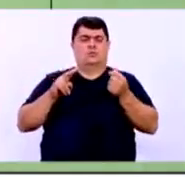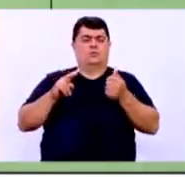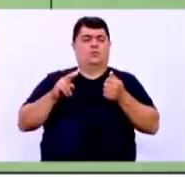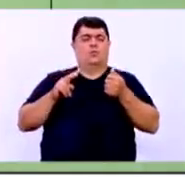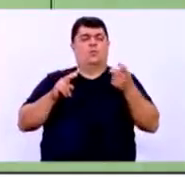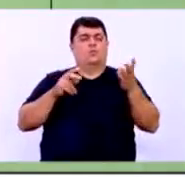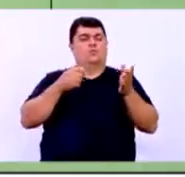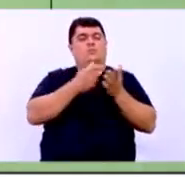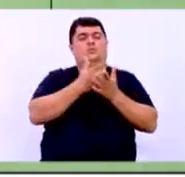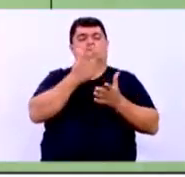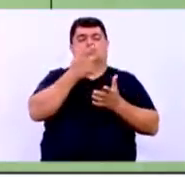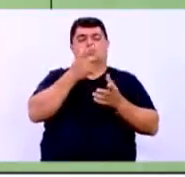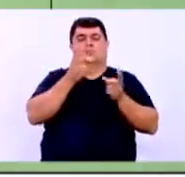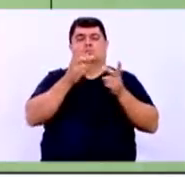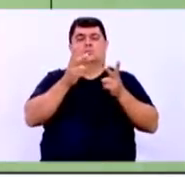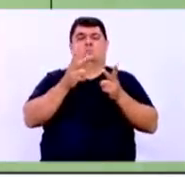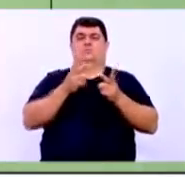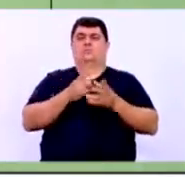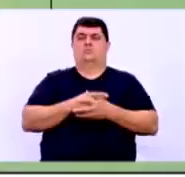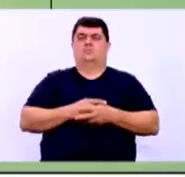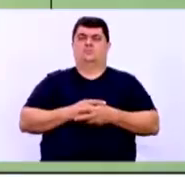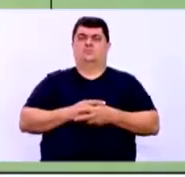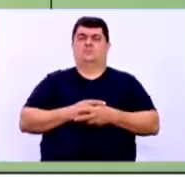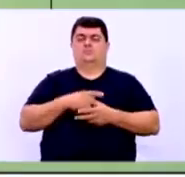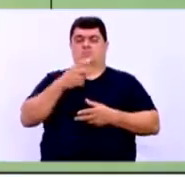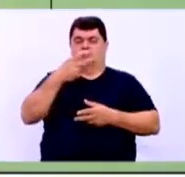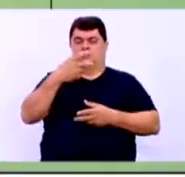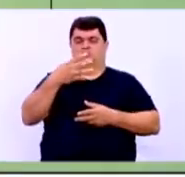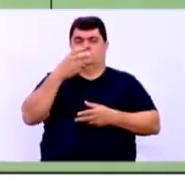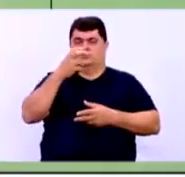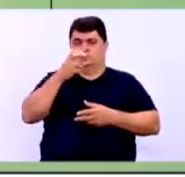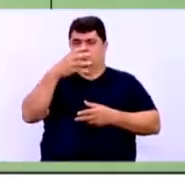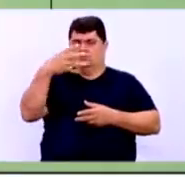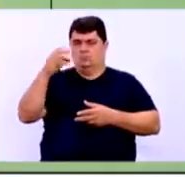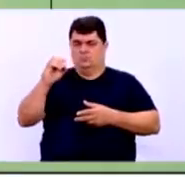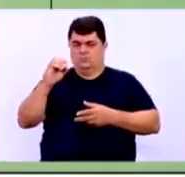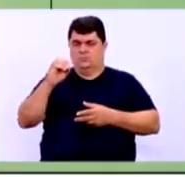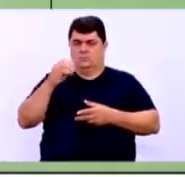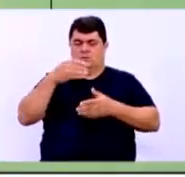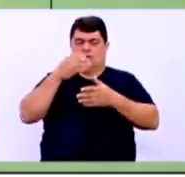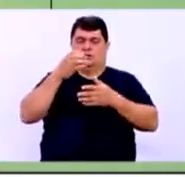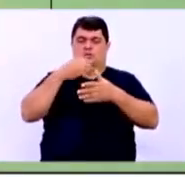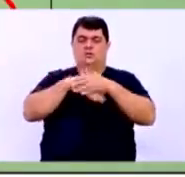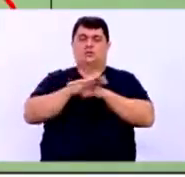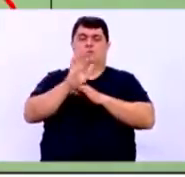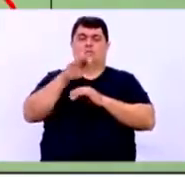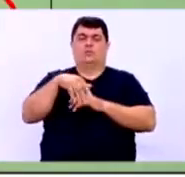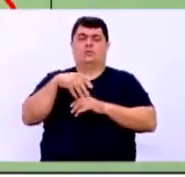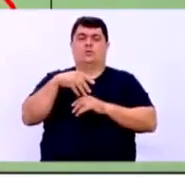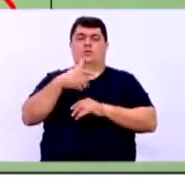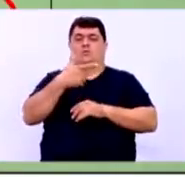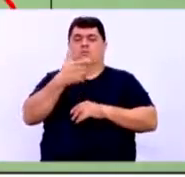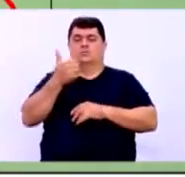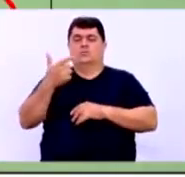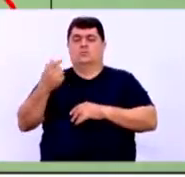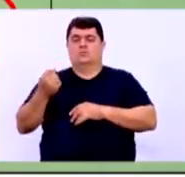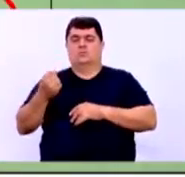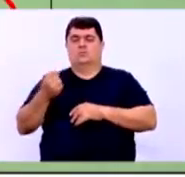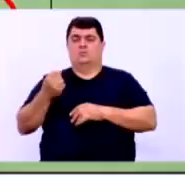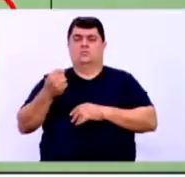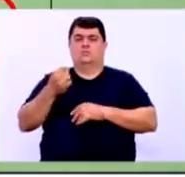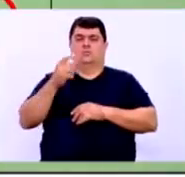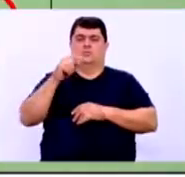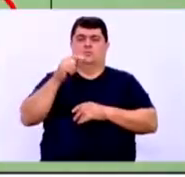mercadoria vendida? É 540. E qual é o nosso estoque final? 210. O que é esse estoque